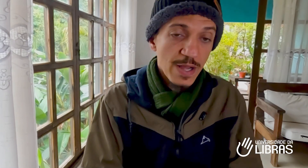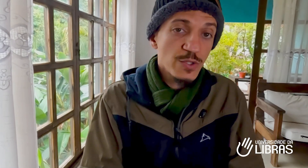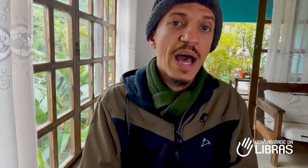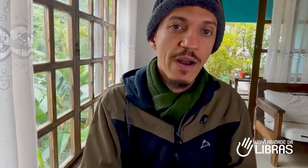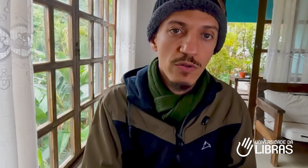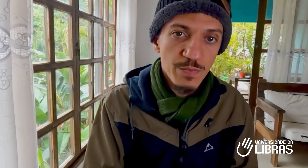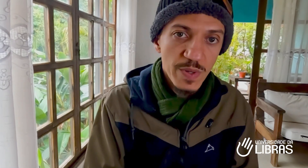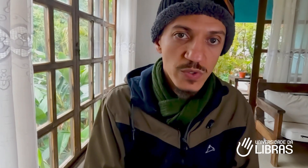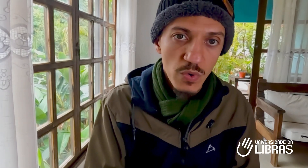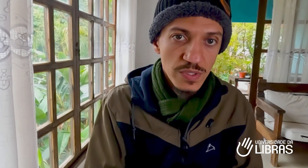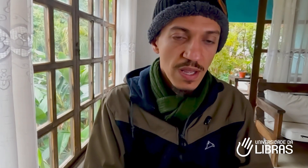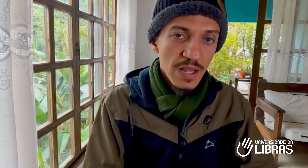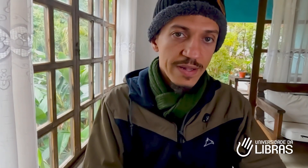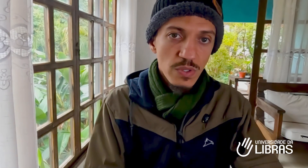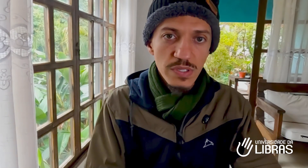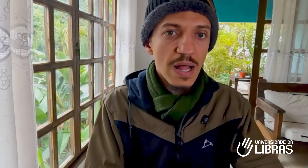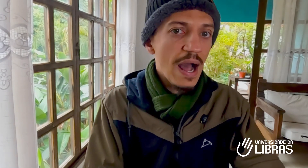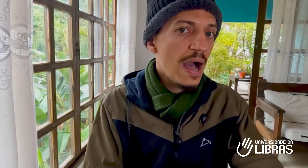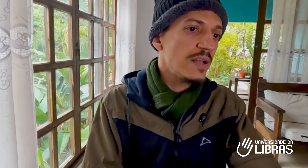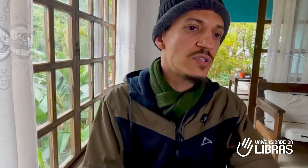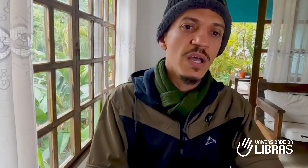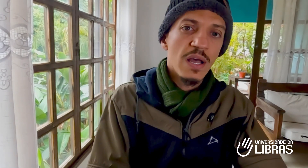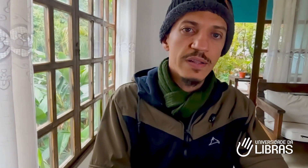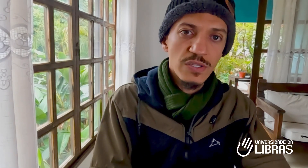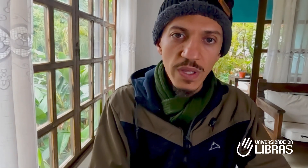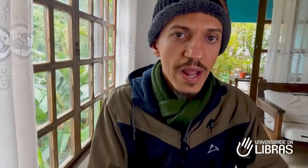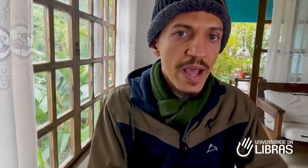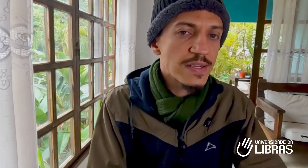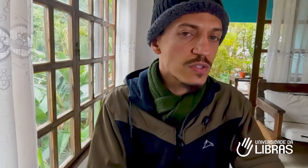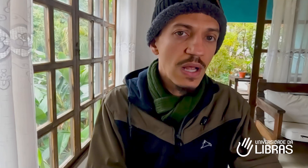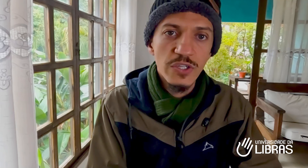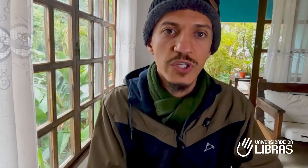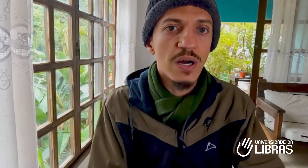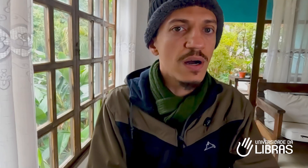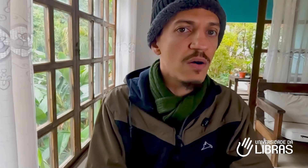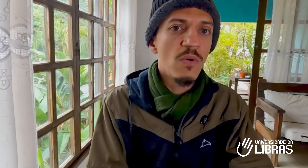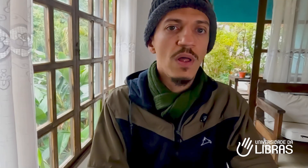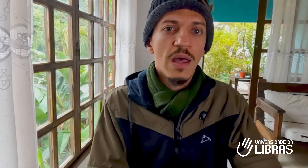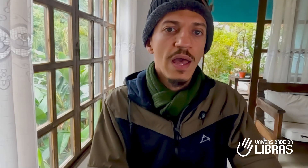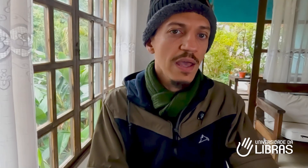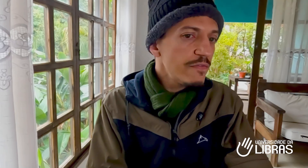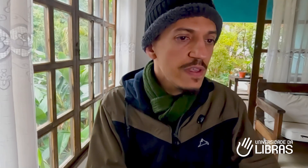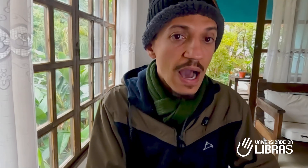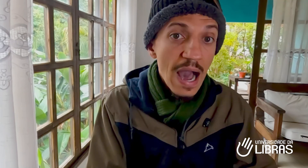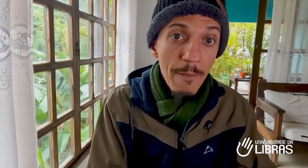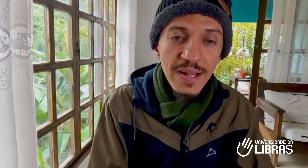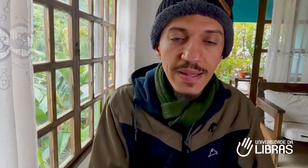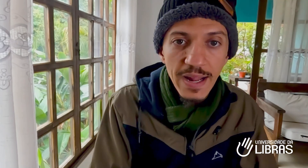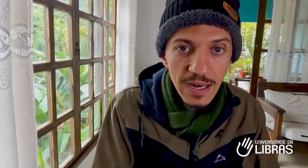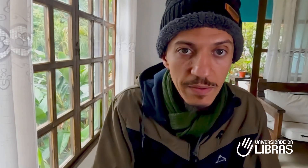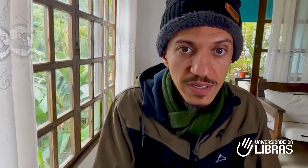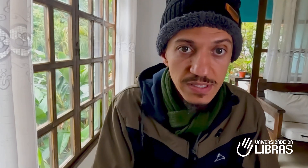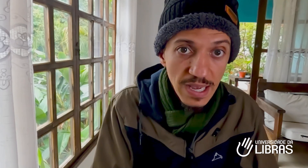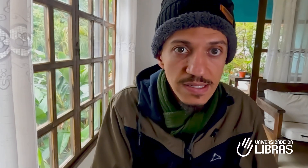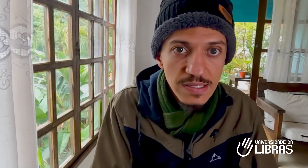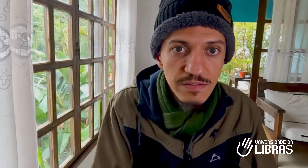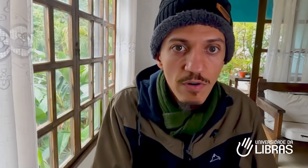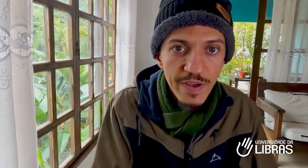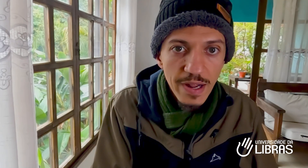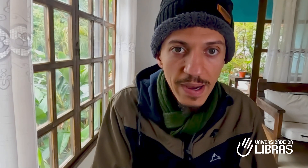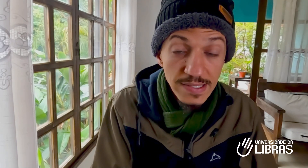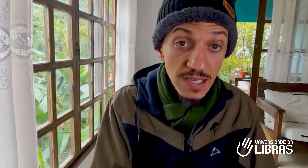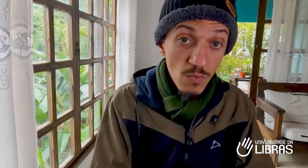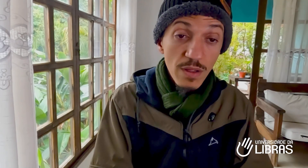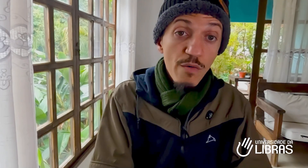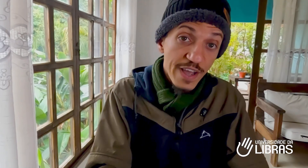Libras para ajudar outras pessoas da sua cidade, da sua igreja, da sua religião, enfim, a aprenderem a Libras e a se